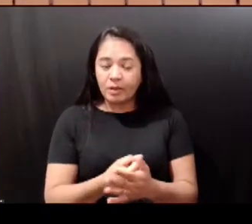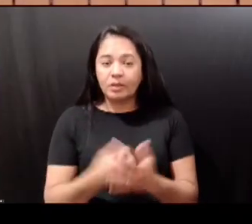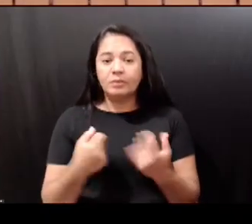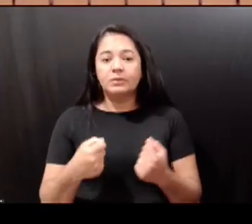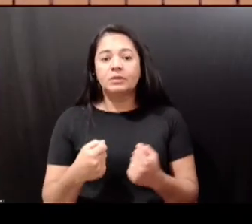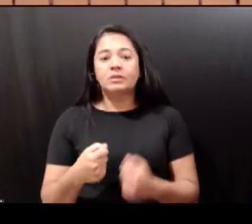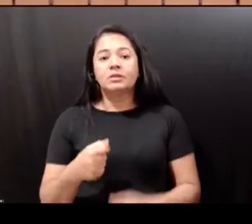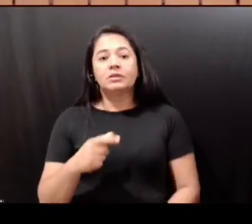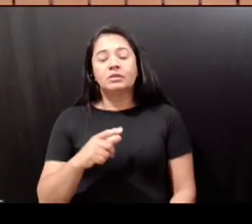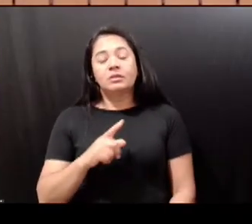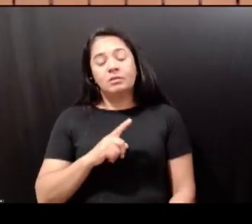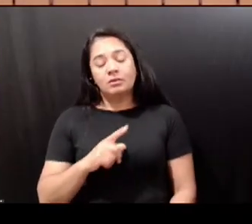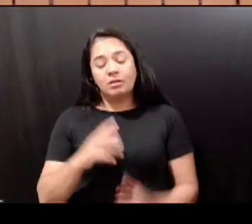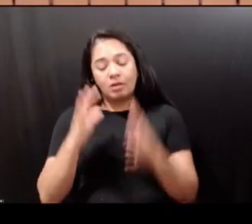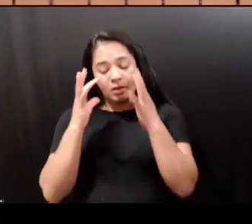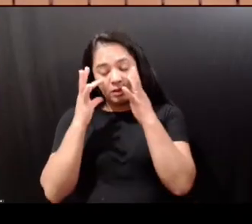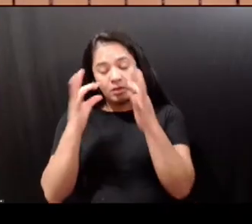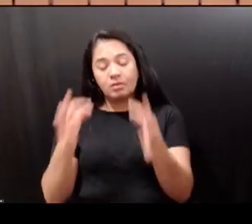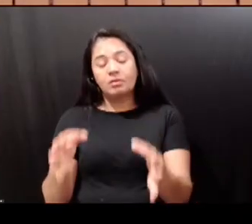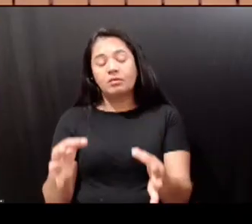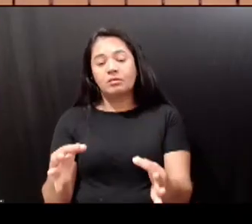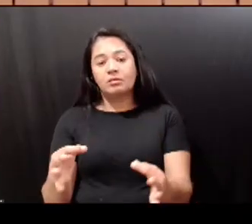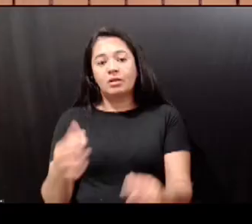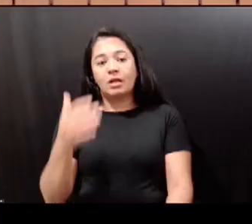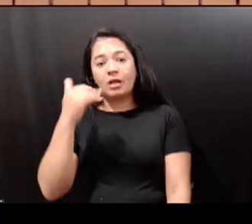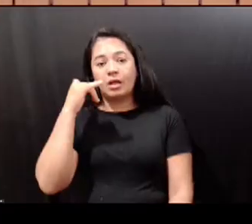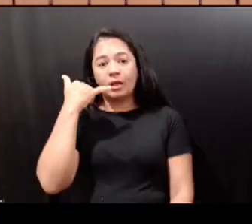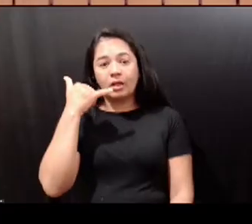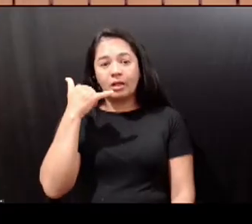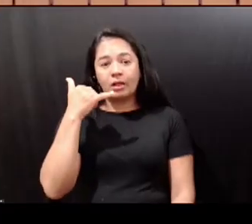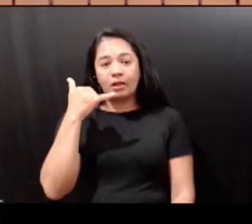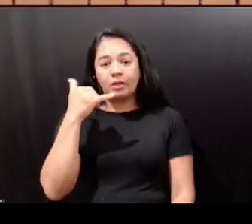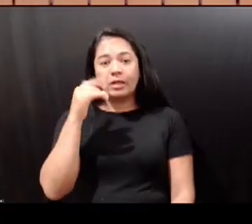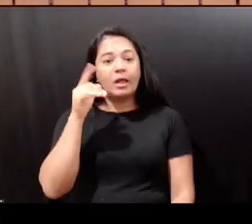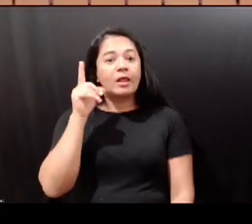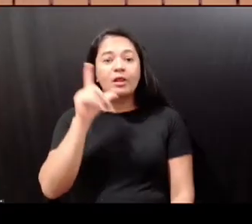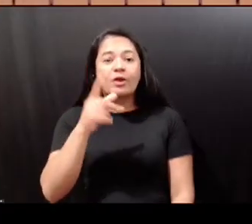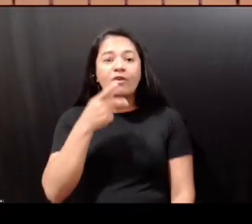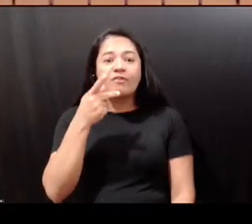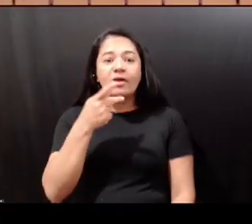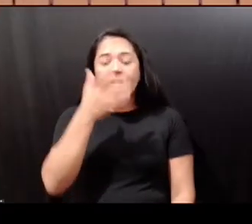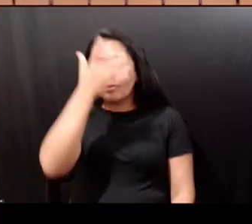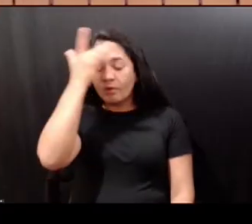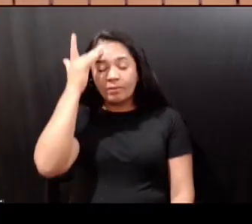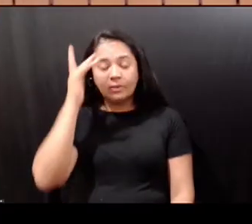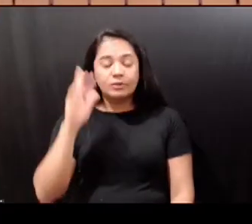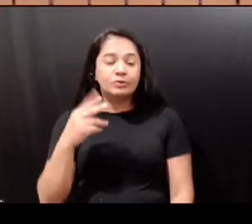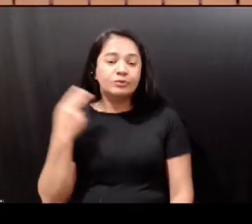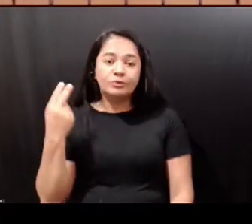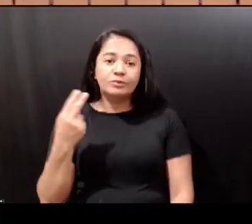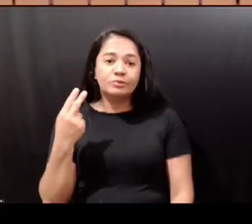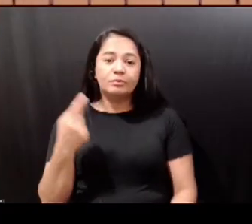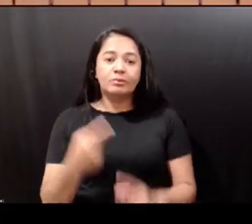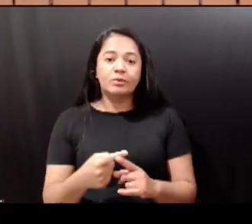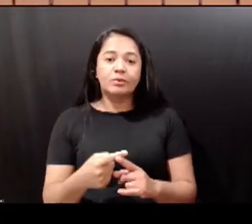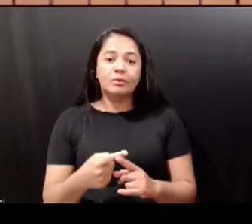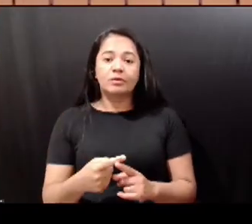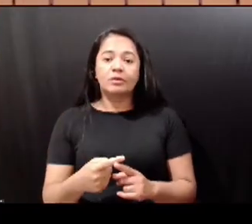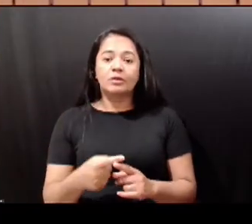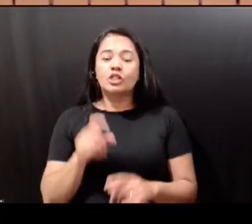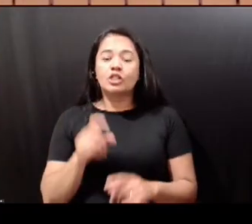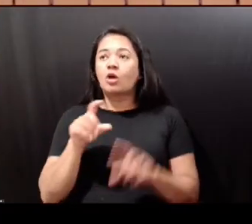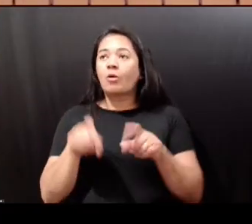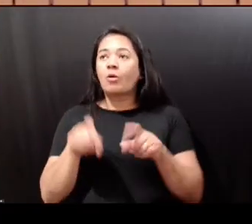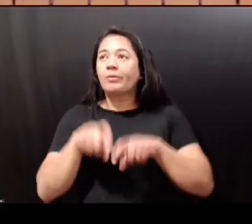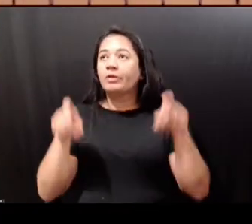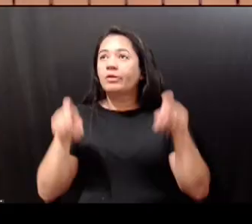A pessoa, quando ela liga para o convênio, ela não consegue falar com o atendente. Às vezes o atendente coloca só computador, as pessoas